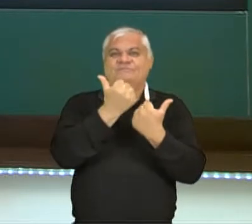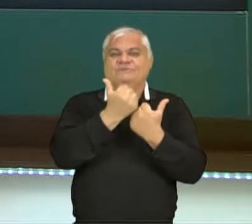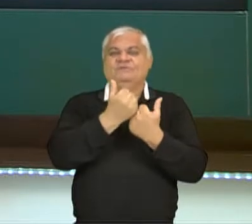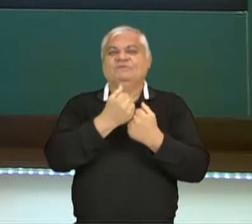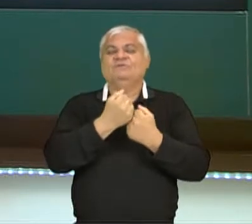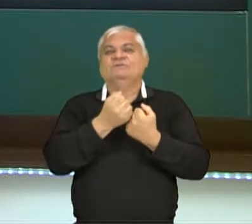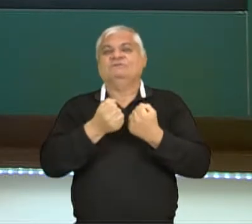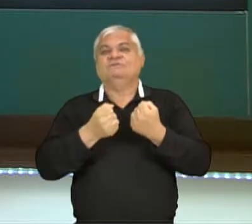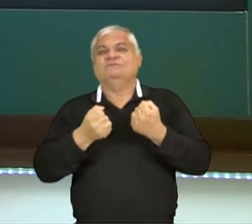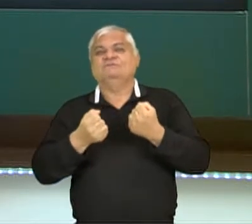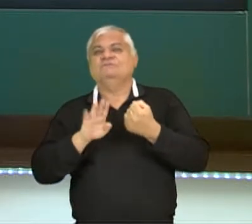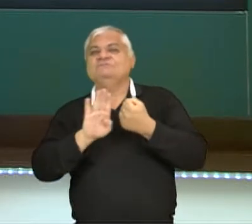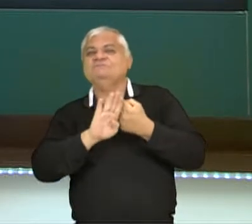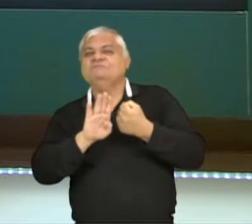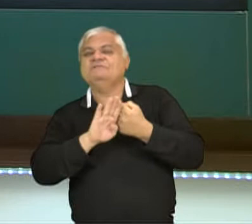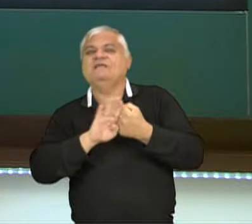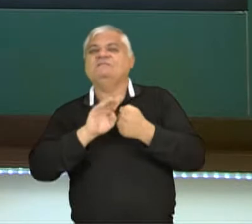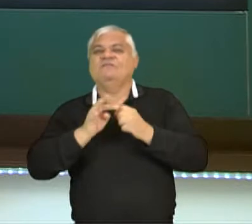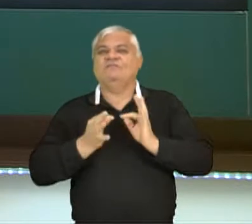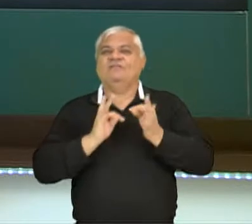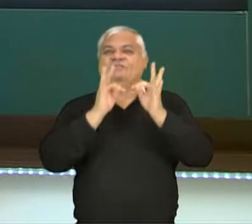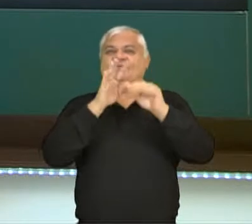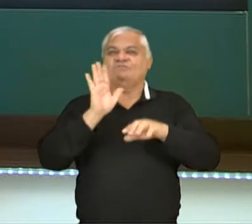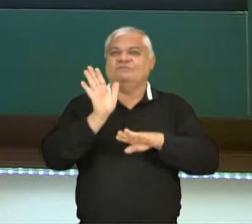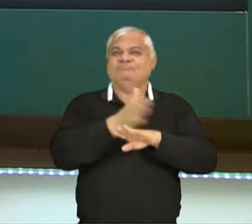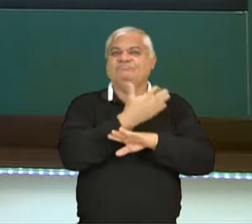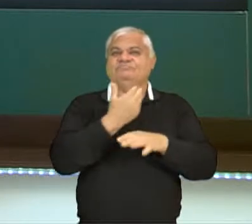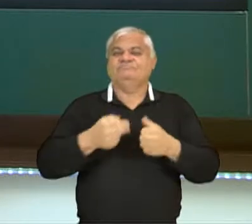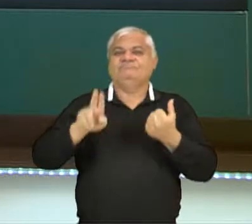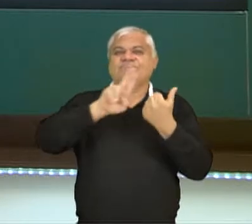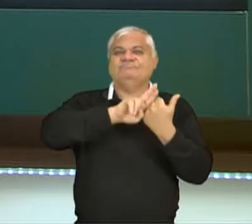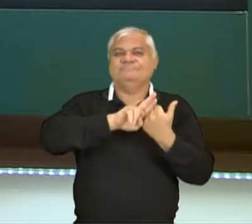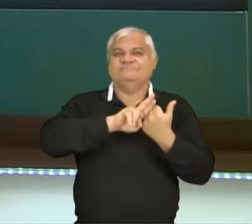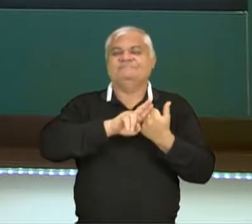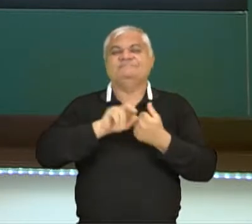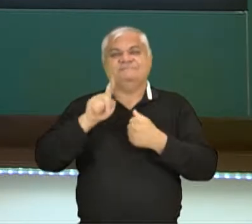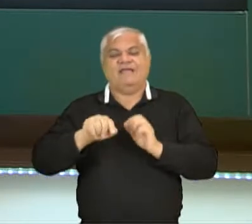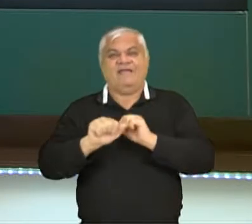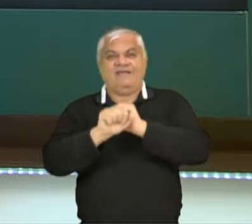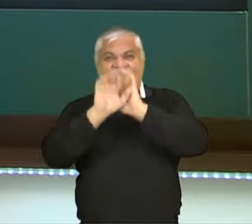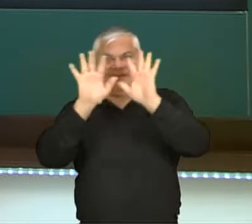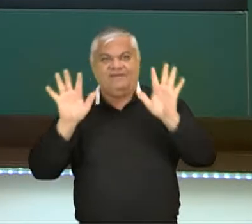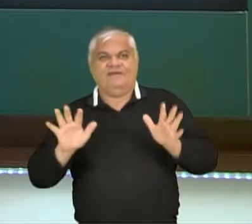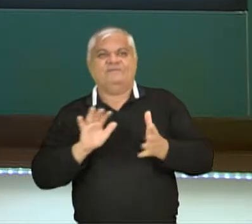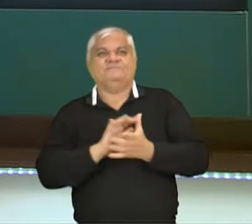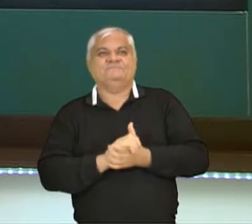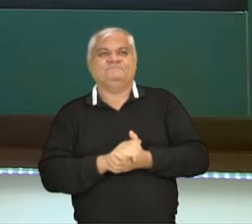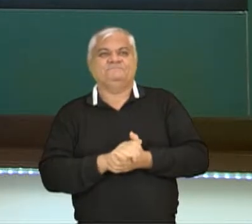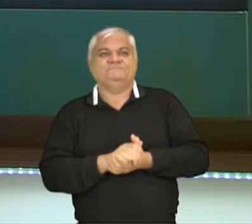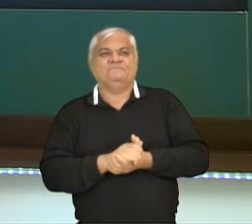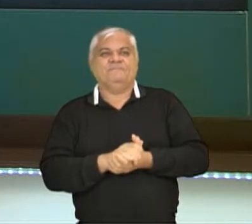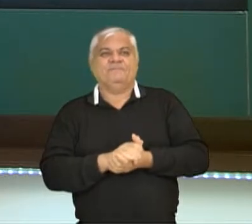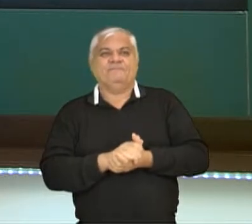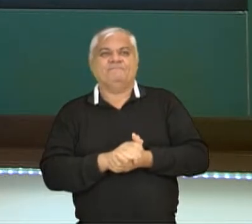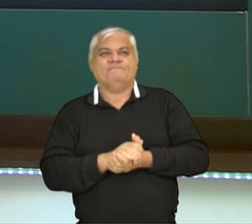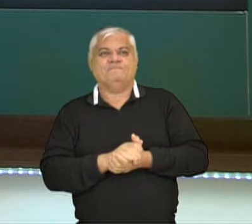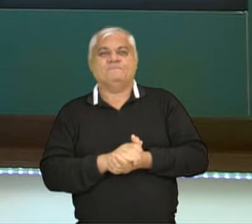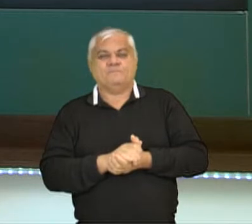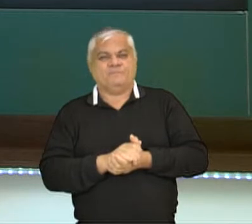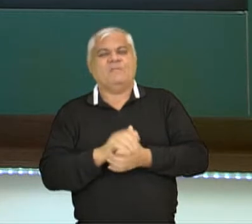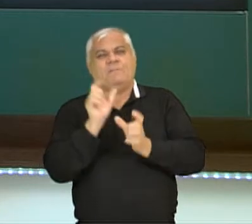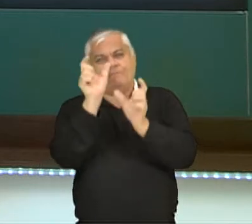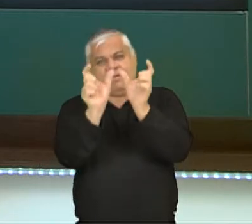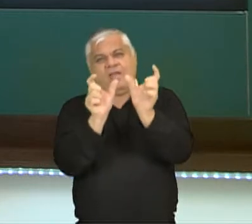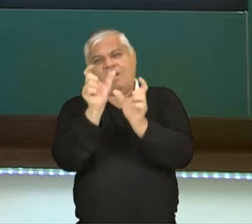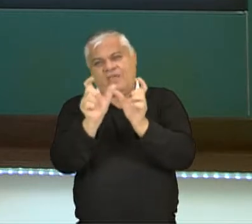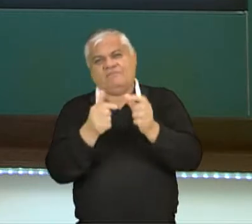tecnologia e que dá ao texto maior coesão, possibilitando mais clareza, certo? Assim fizemos com outras palavras